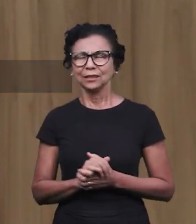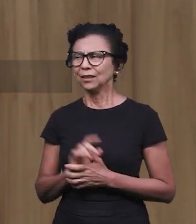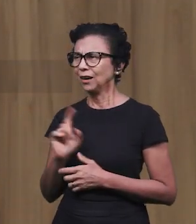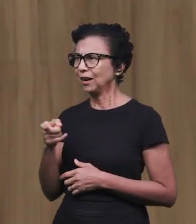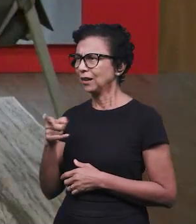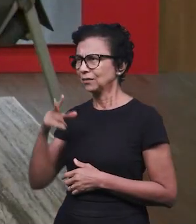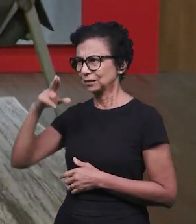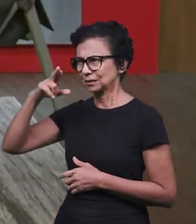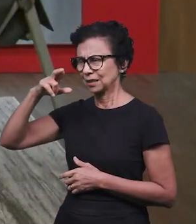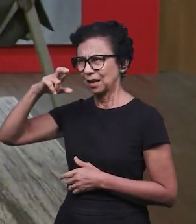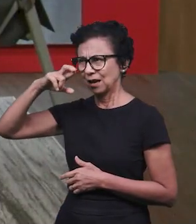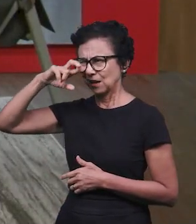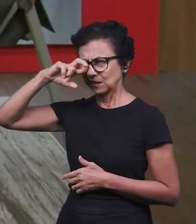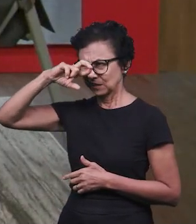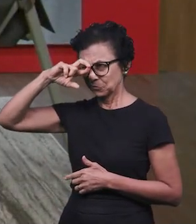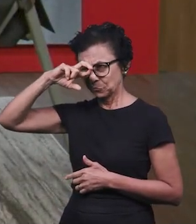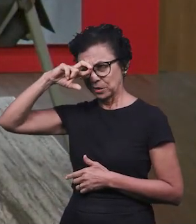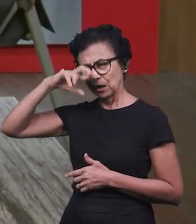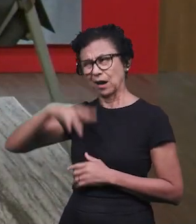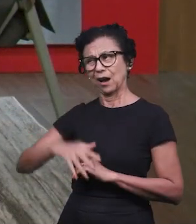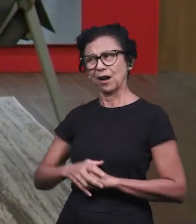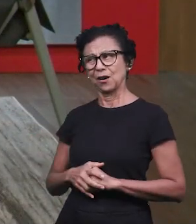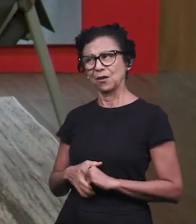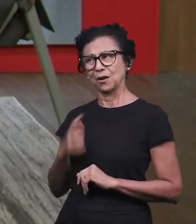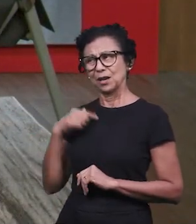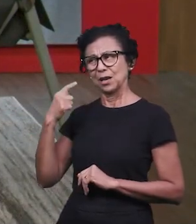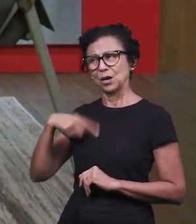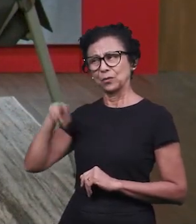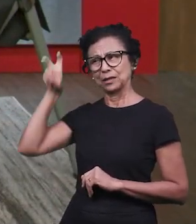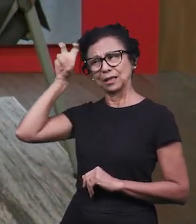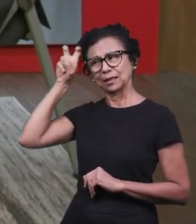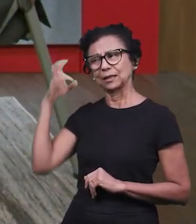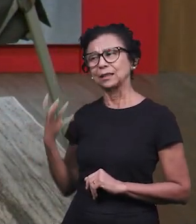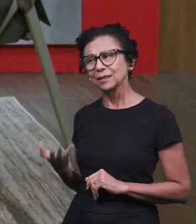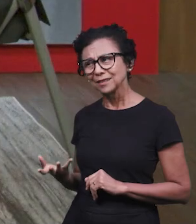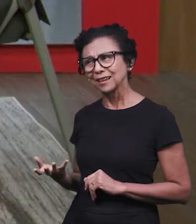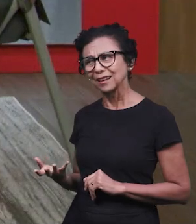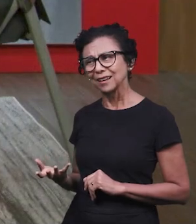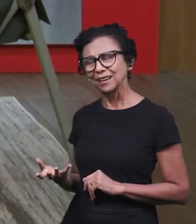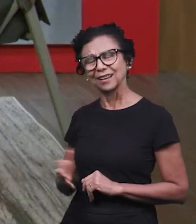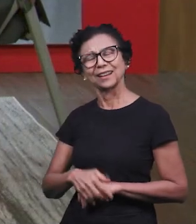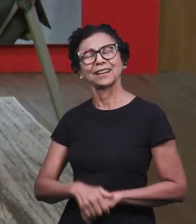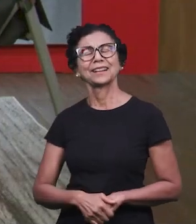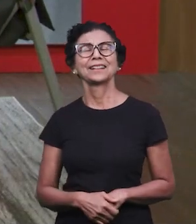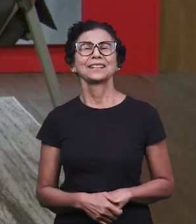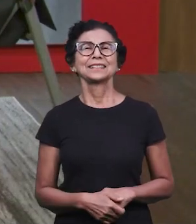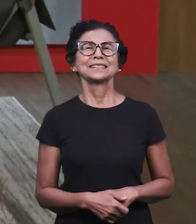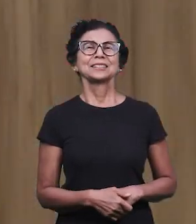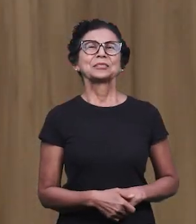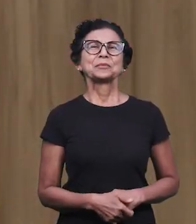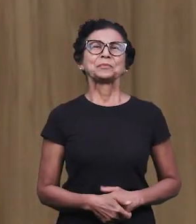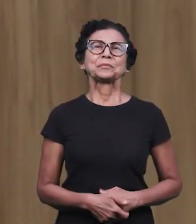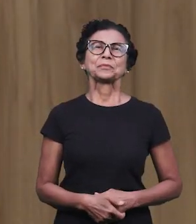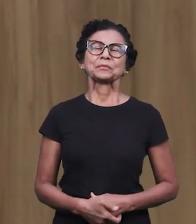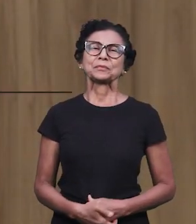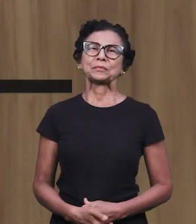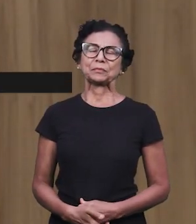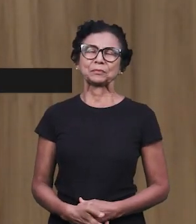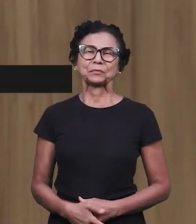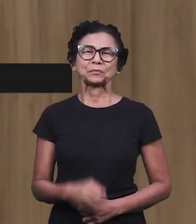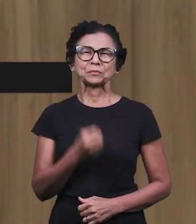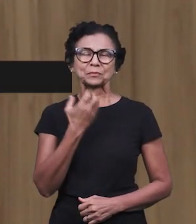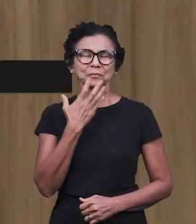aí? Eu já estou indo quinta-feira. Falei, então nós não vamos poder perder essa oportunidade, né, doutora Ana? Mas que bom